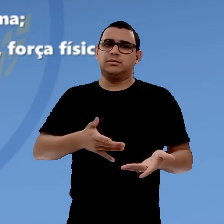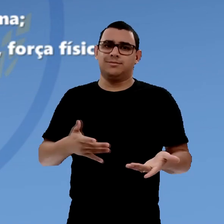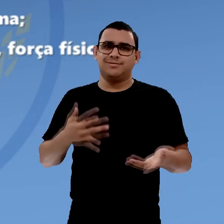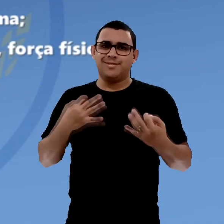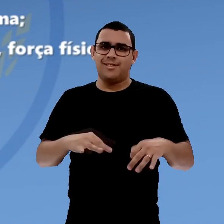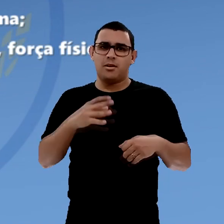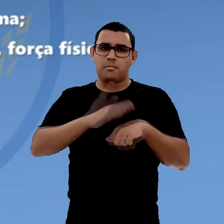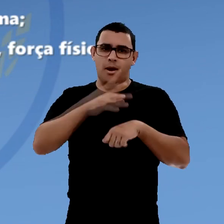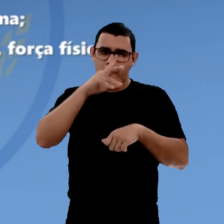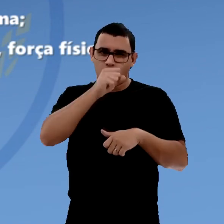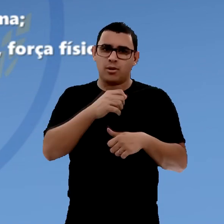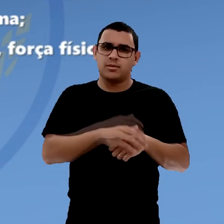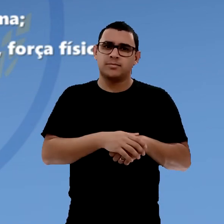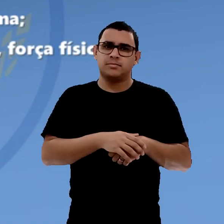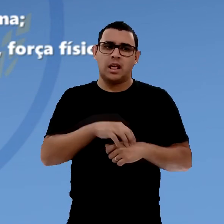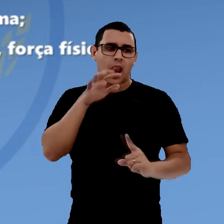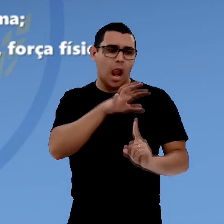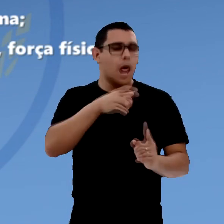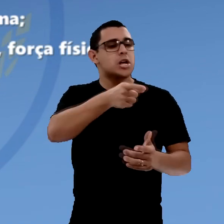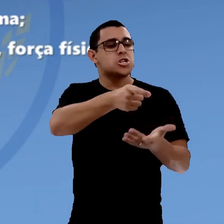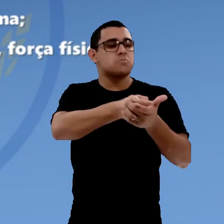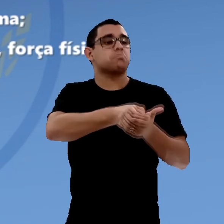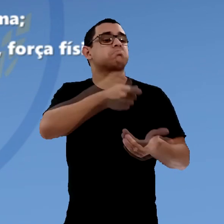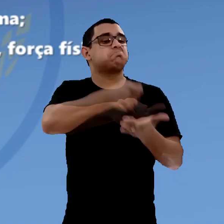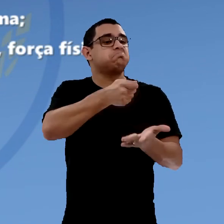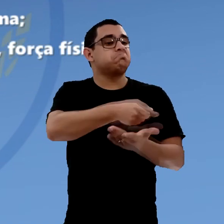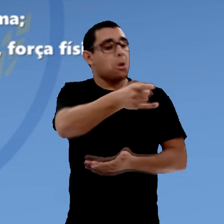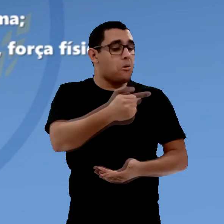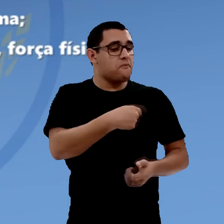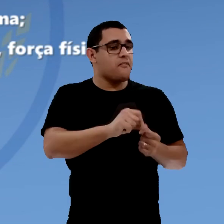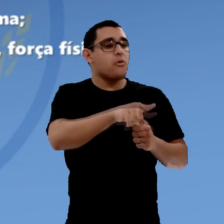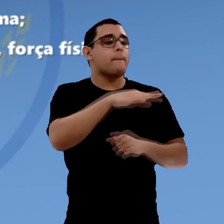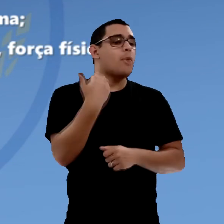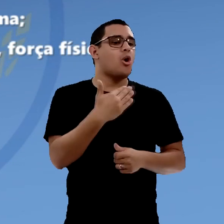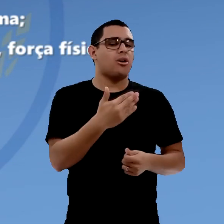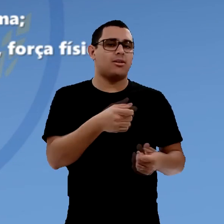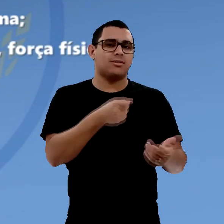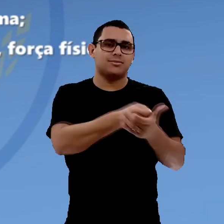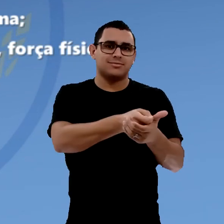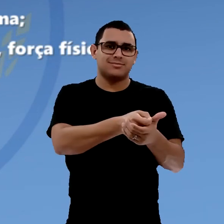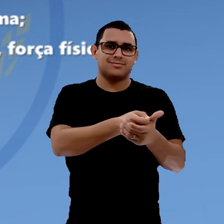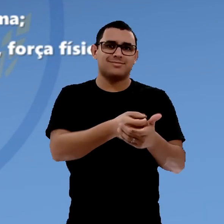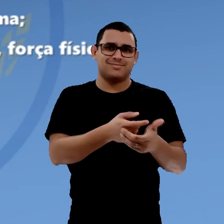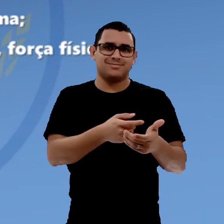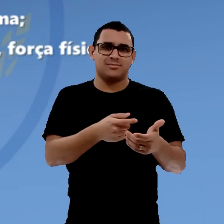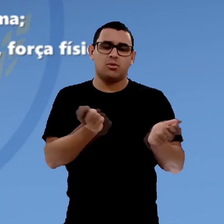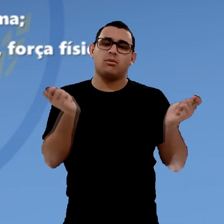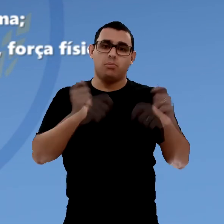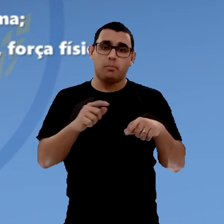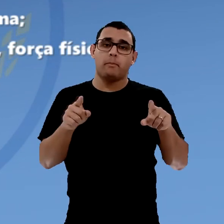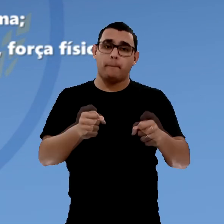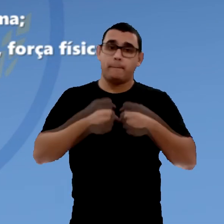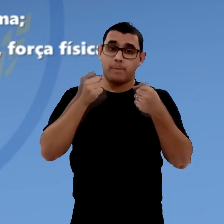das armas, de coagir as pessoas, obrigá-la a fazer aquilo que quer. O poder de